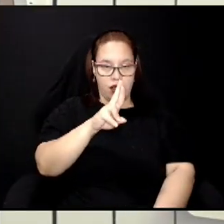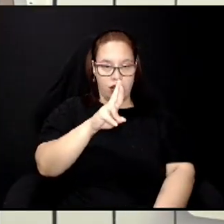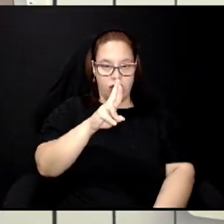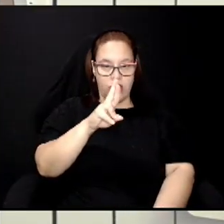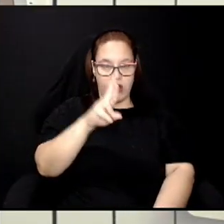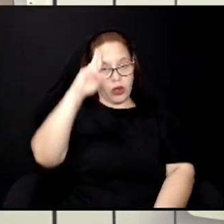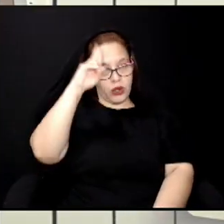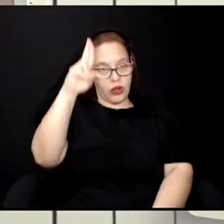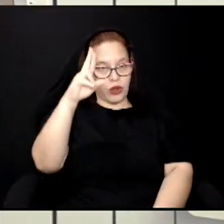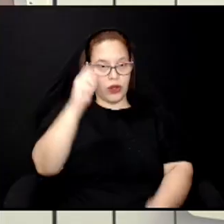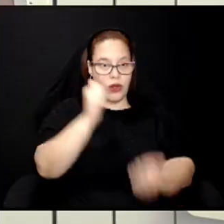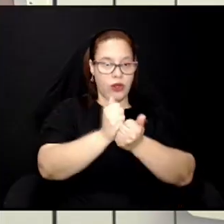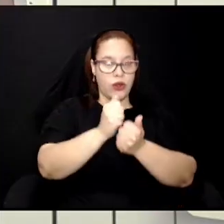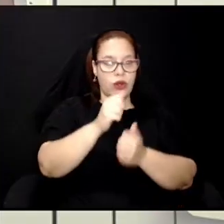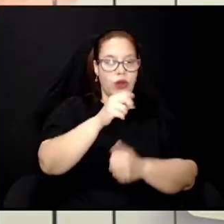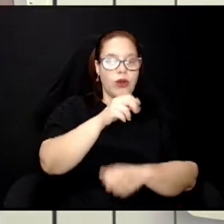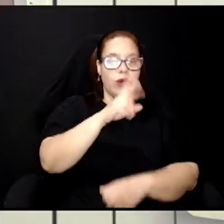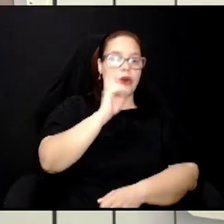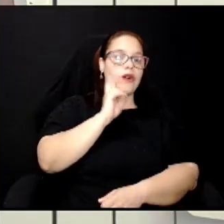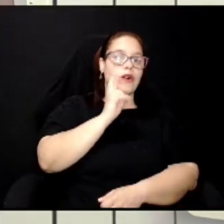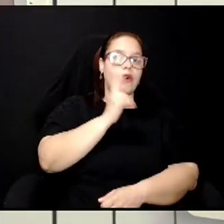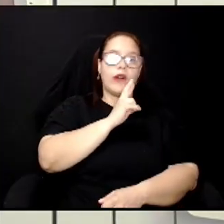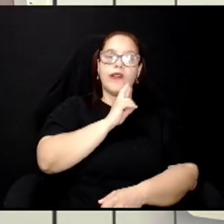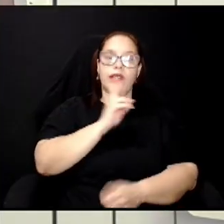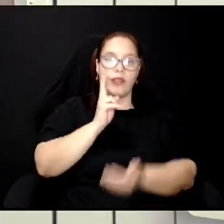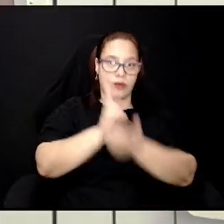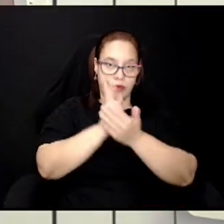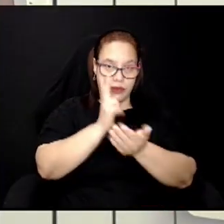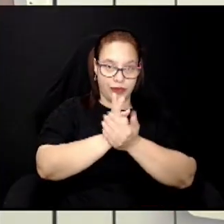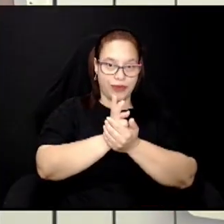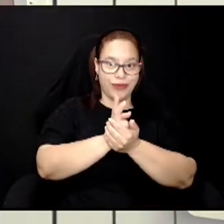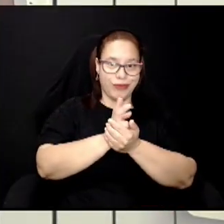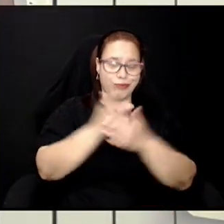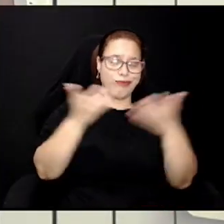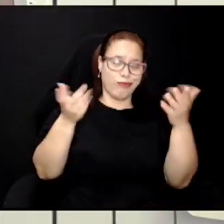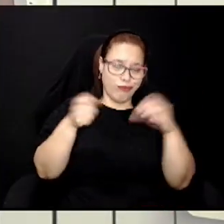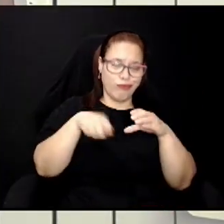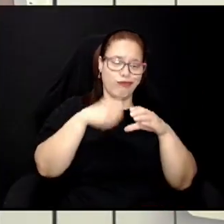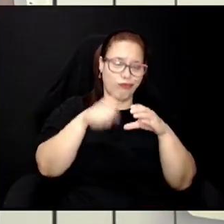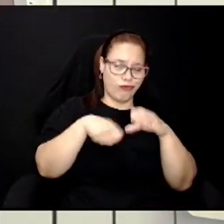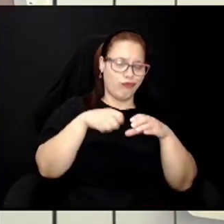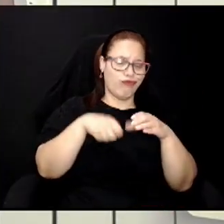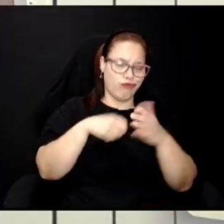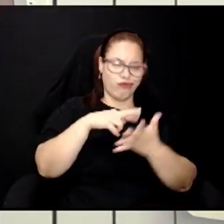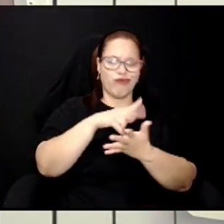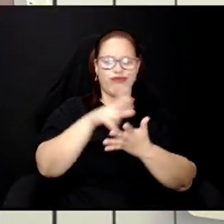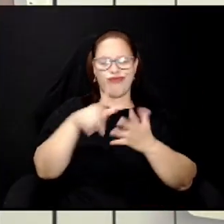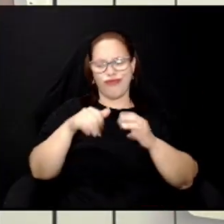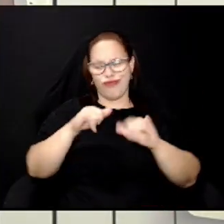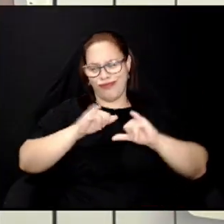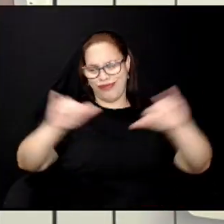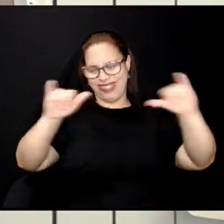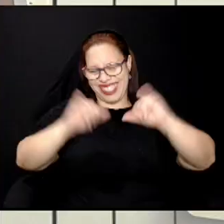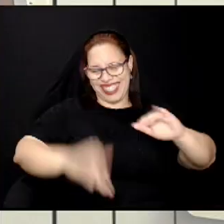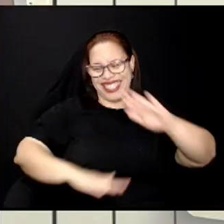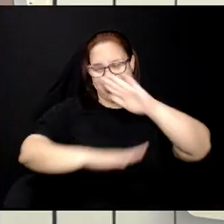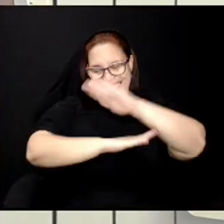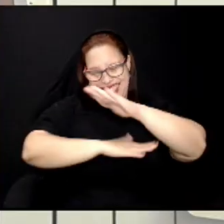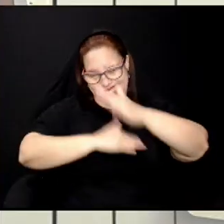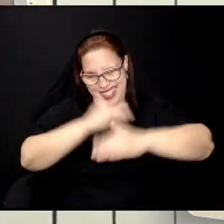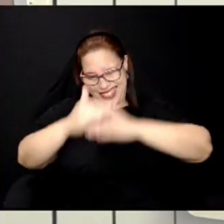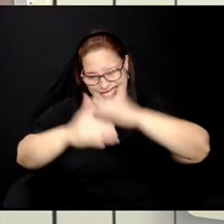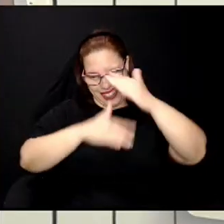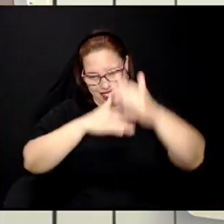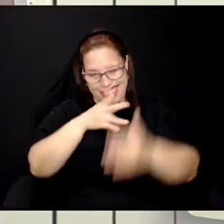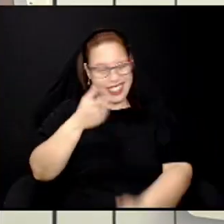do restaurante. A gente segue por aqui, viu, do estúdio, porque tem muito Jornal Câmara Notícia pela frente. Vamos falar